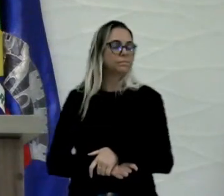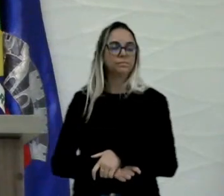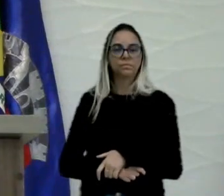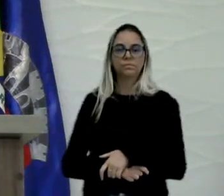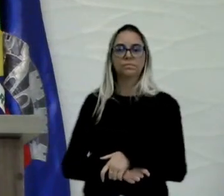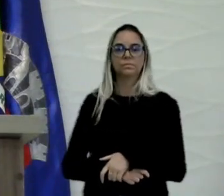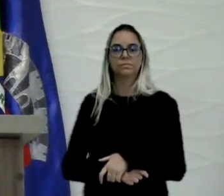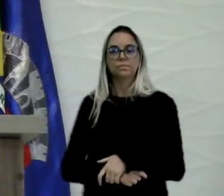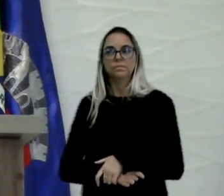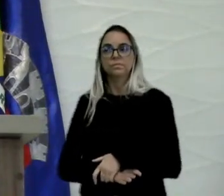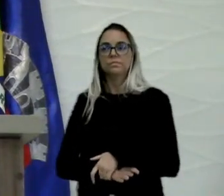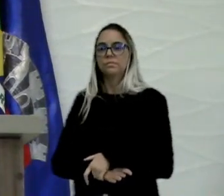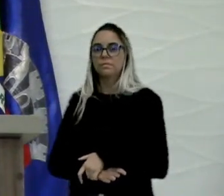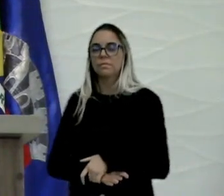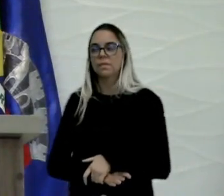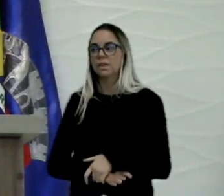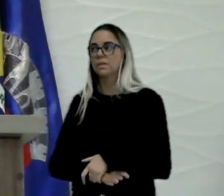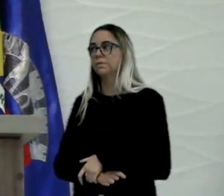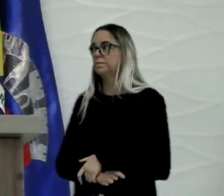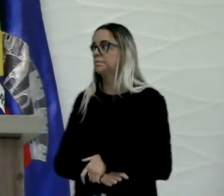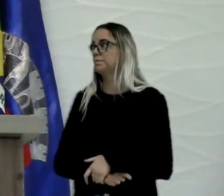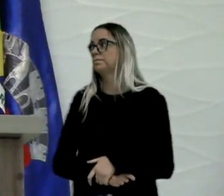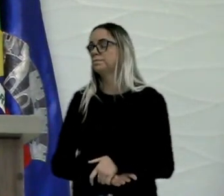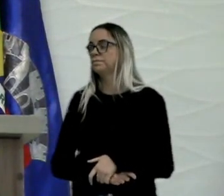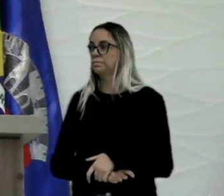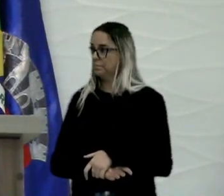Afonso da Rua 1 da rua